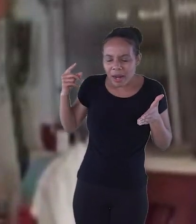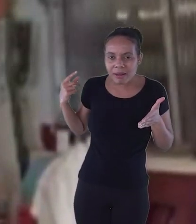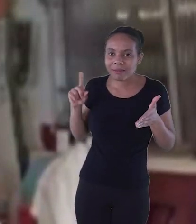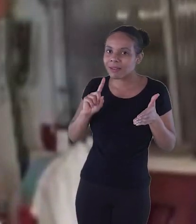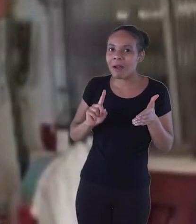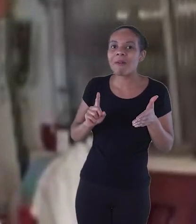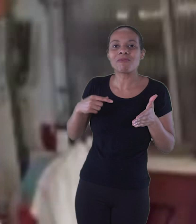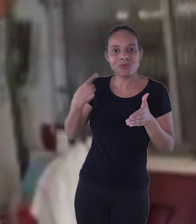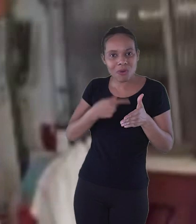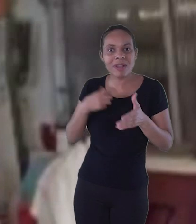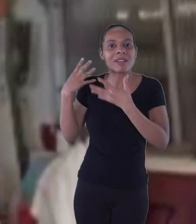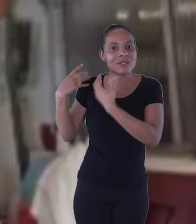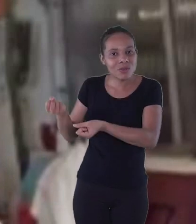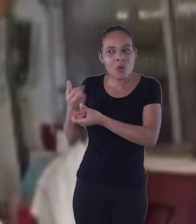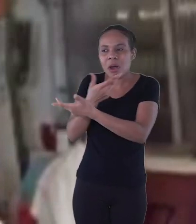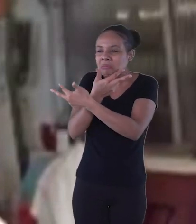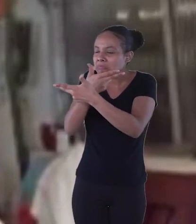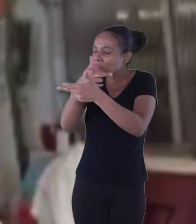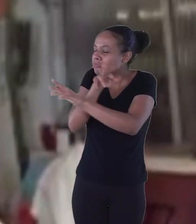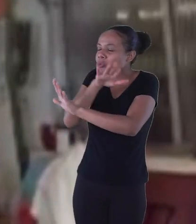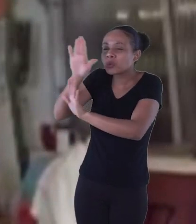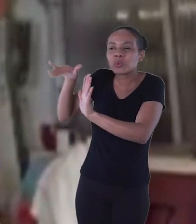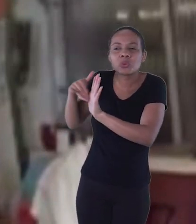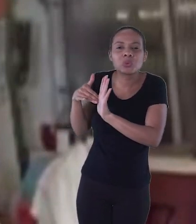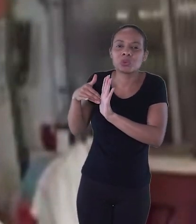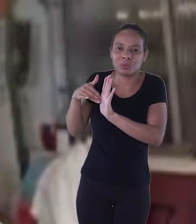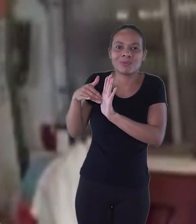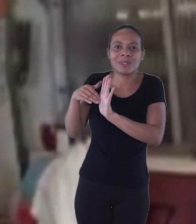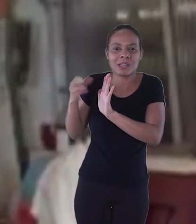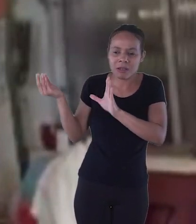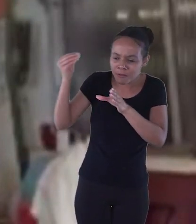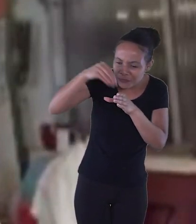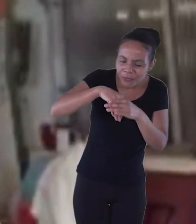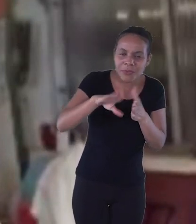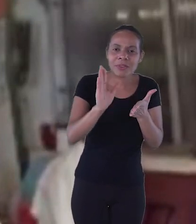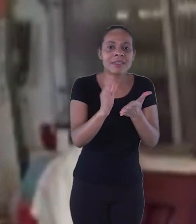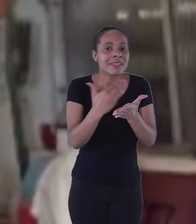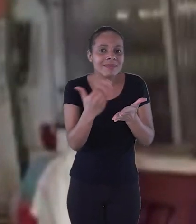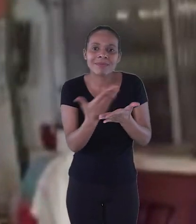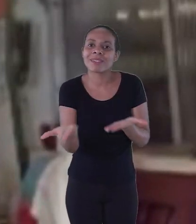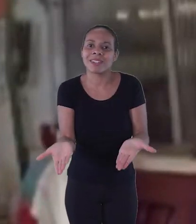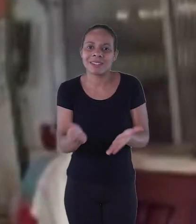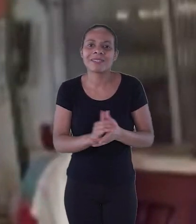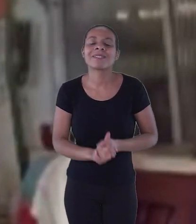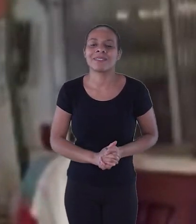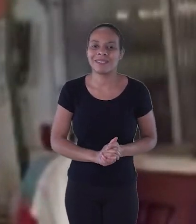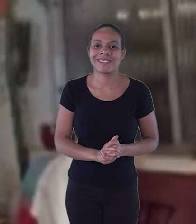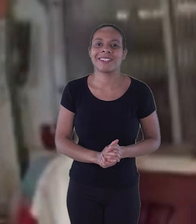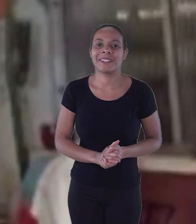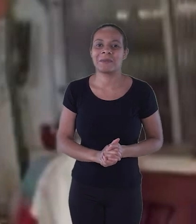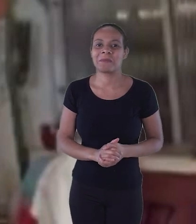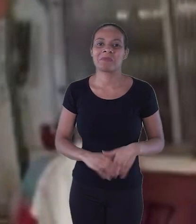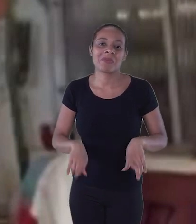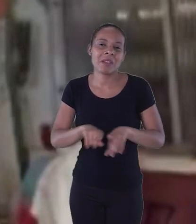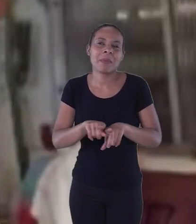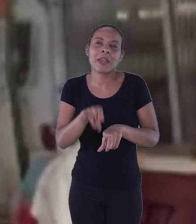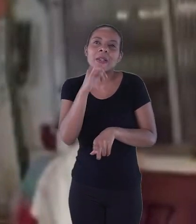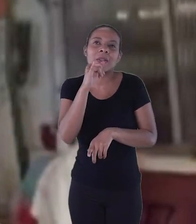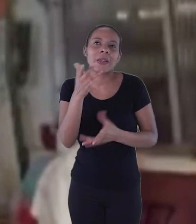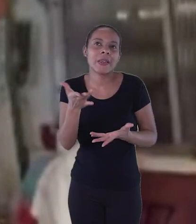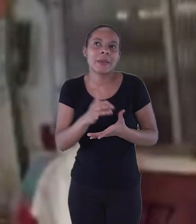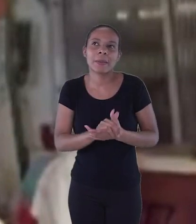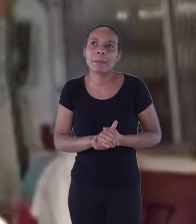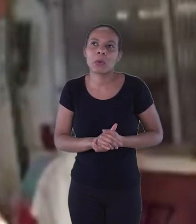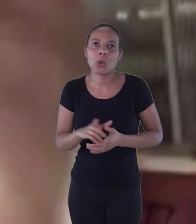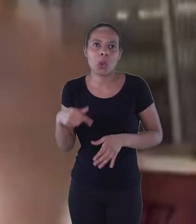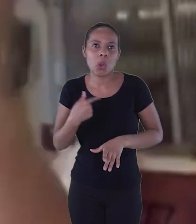coloca aqui de correção de rota, a gente corrigiu nas altas rotas também. No meio do... Por exemplo, um verbete que a gente achava que foi